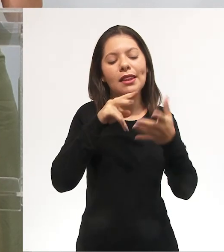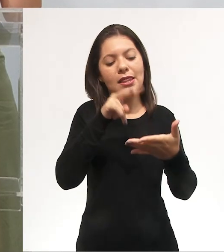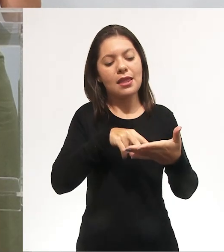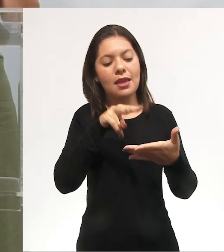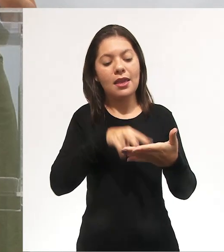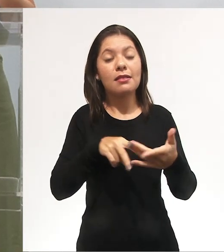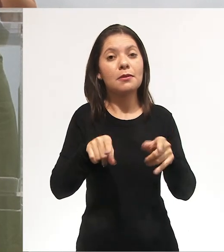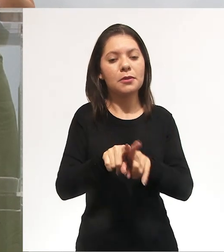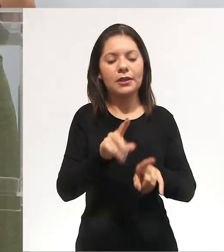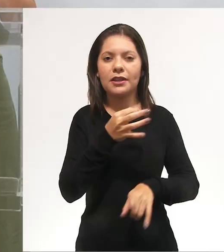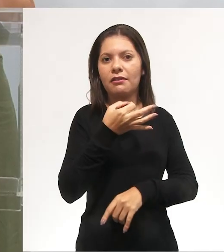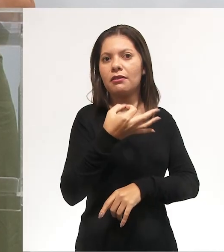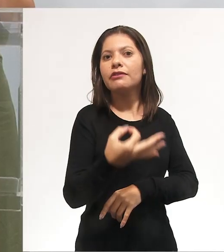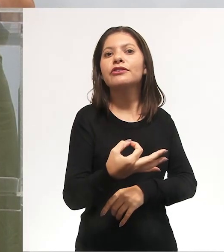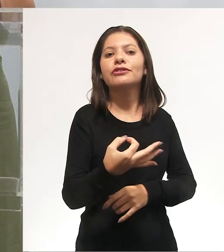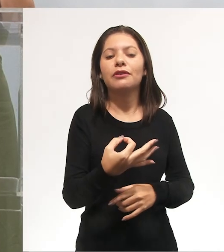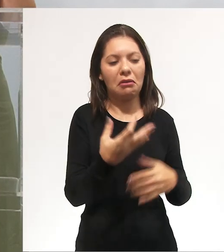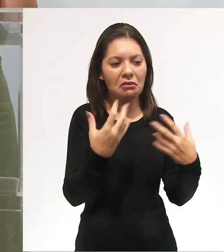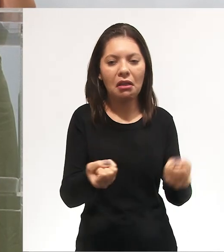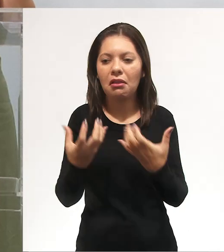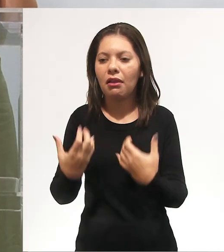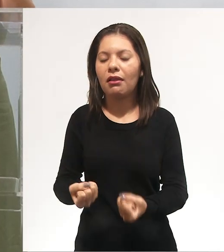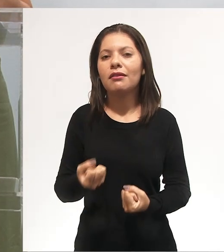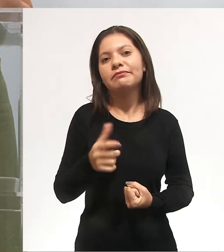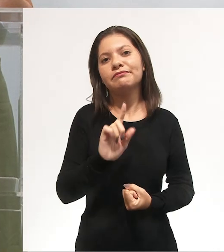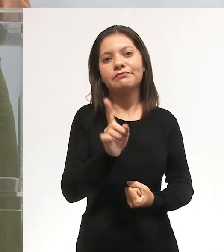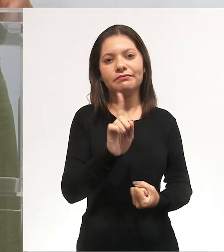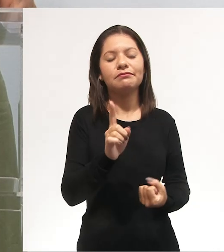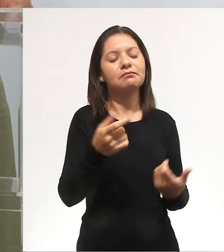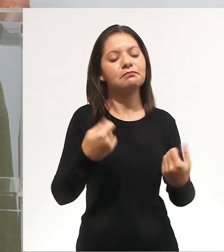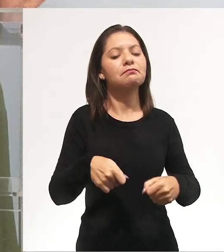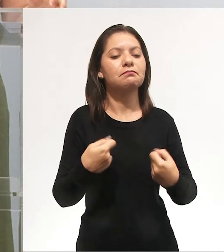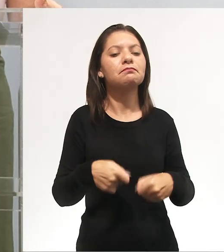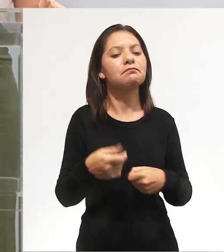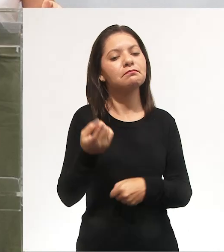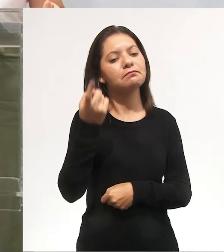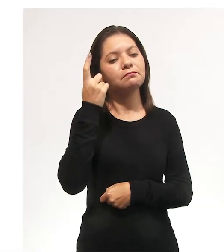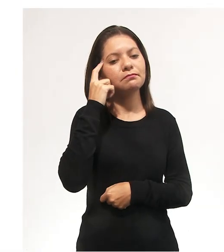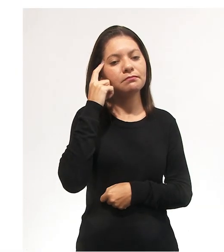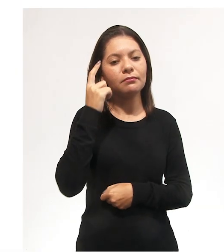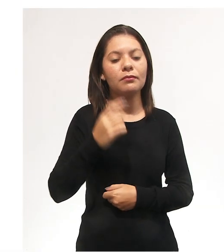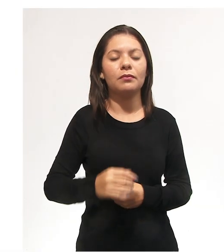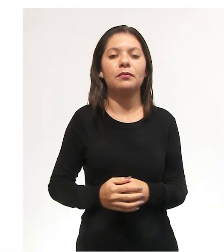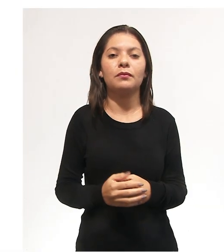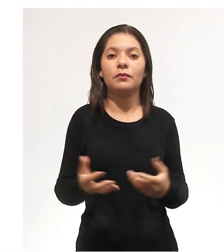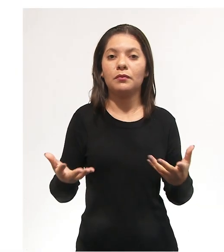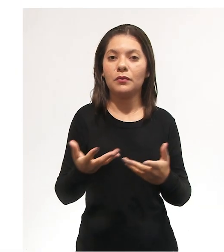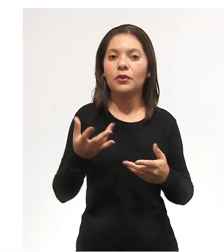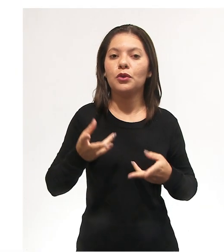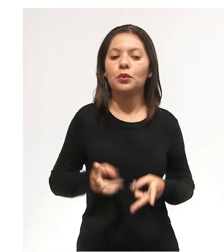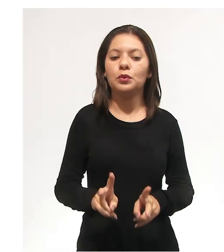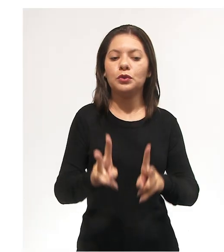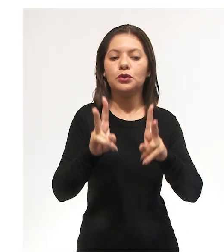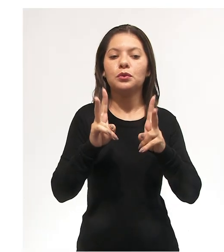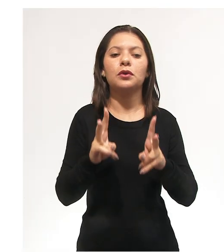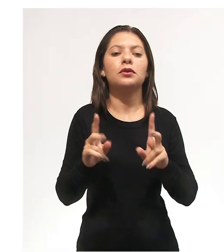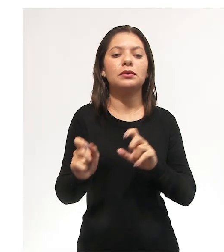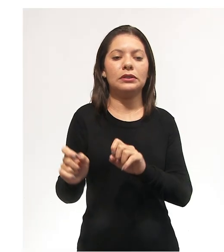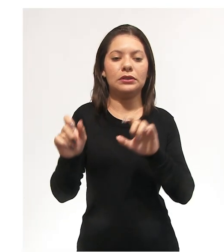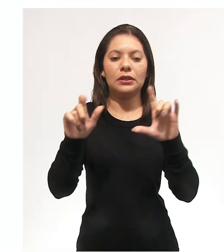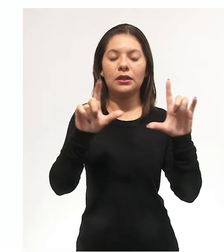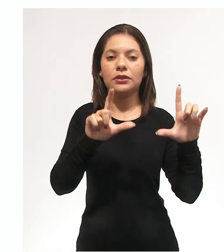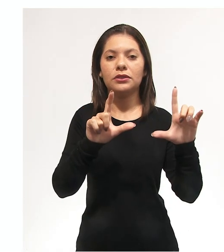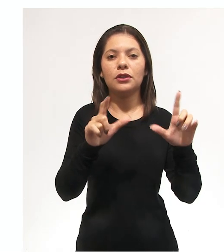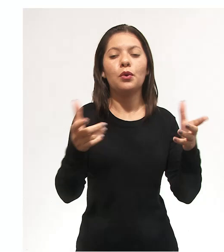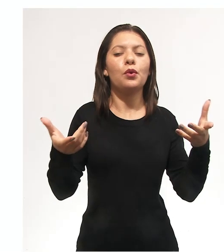forma crítica, então tendo essa preocupação. Aí vamos dar sequência aqui nos nossos slides. Então, o